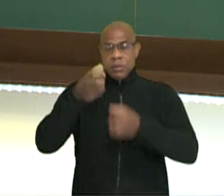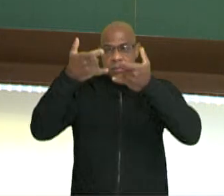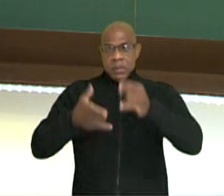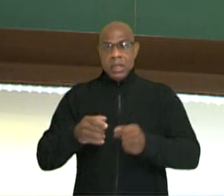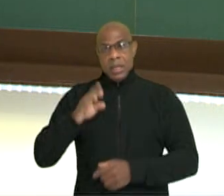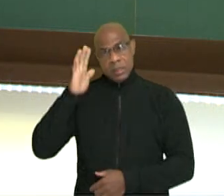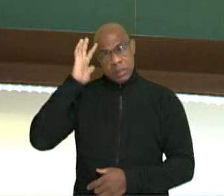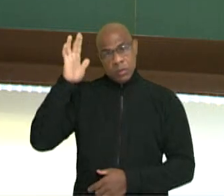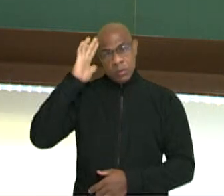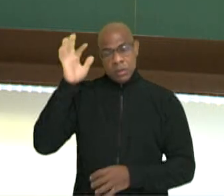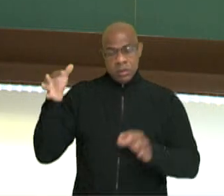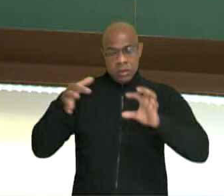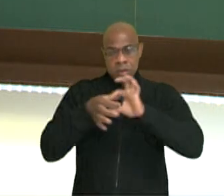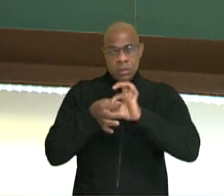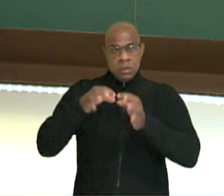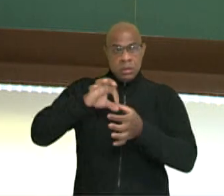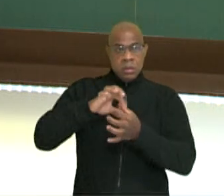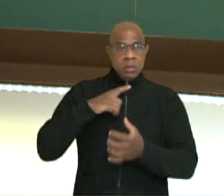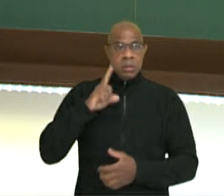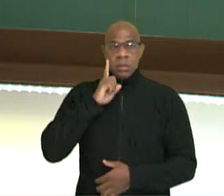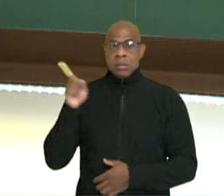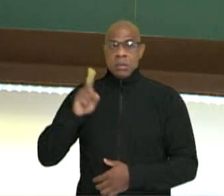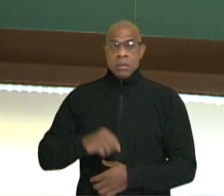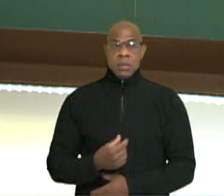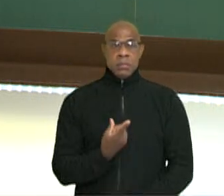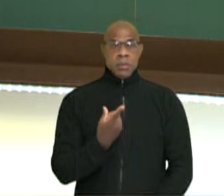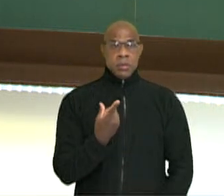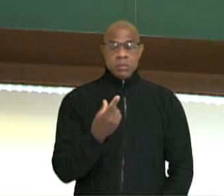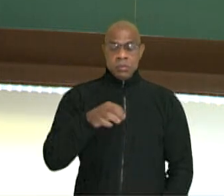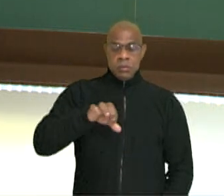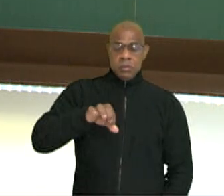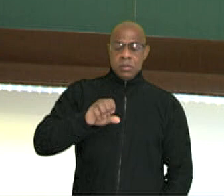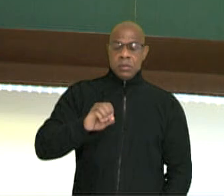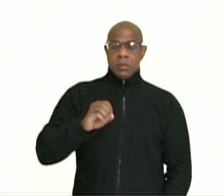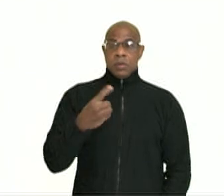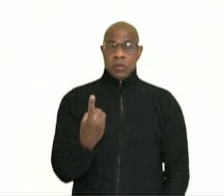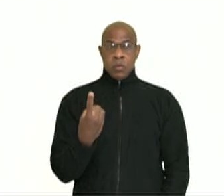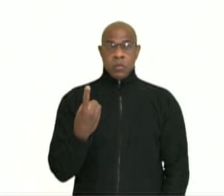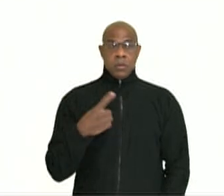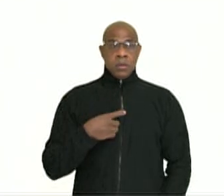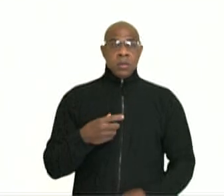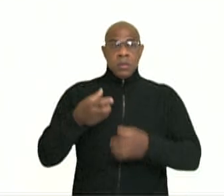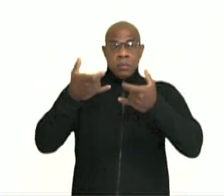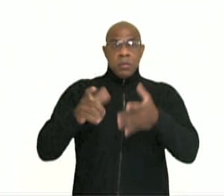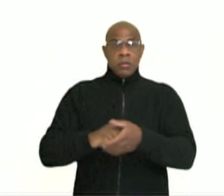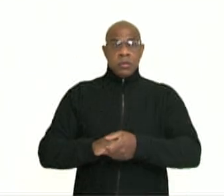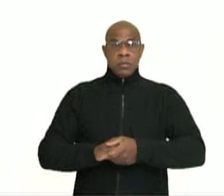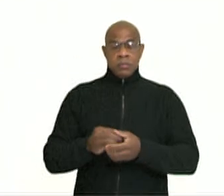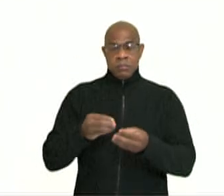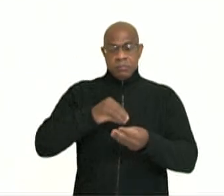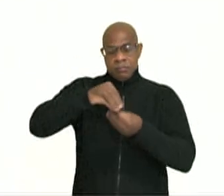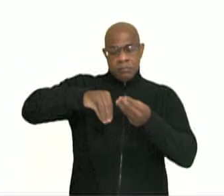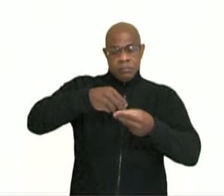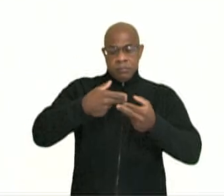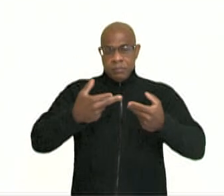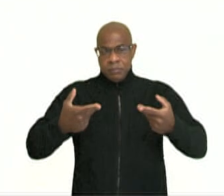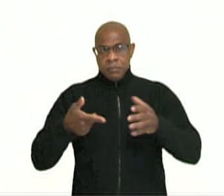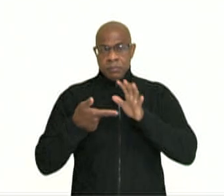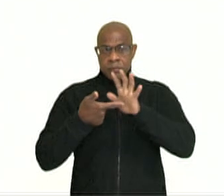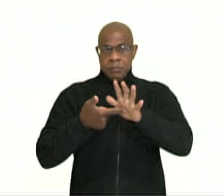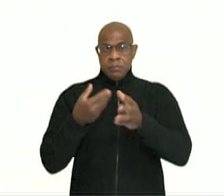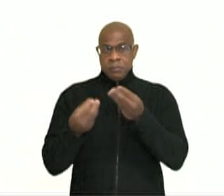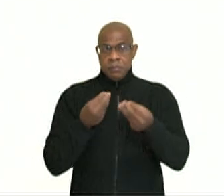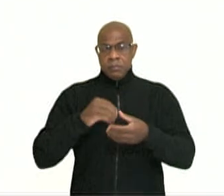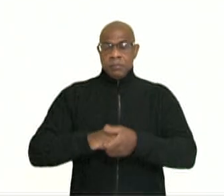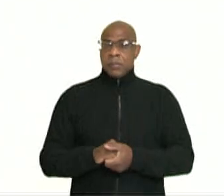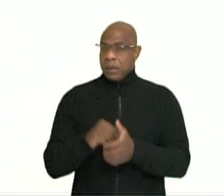Esse desenho de Lewis é de 1901 e mostra aqui como que os elementos estão se comportando para fazer as ligações.